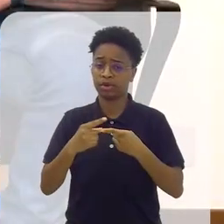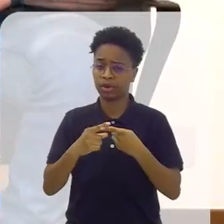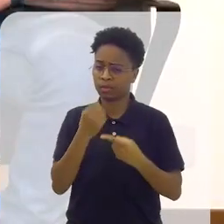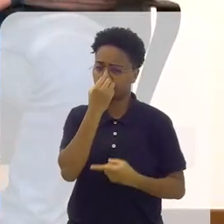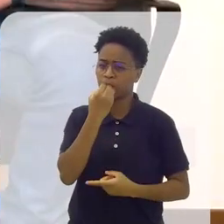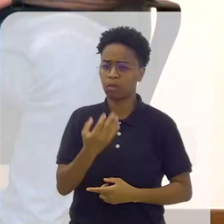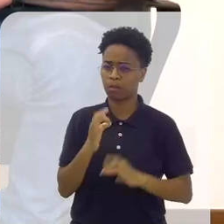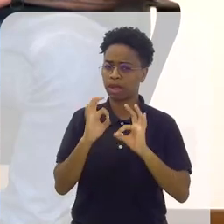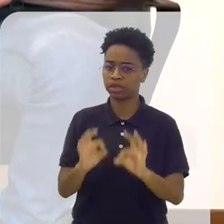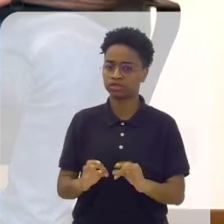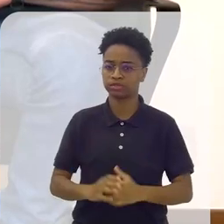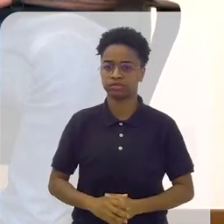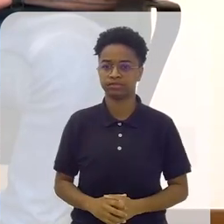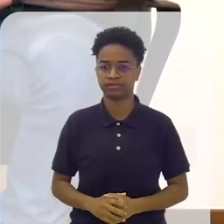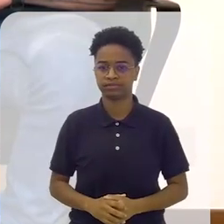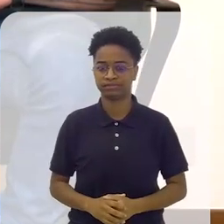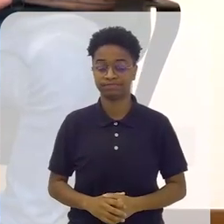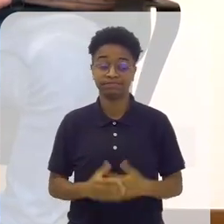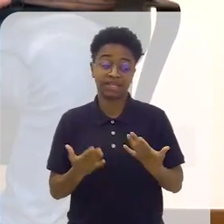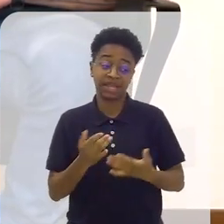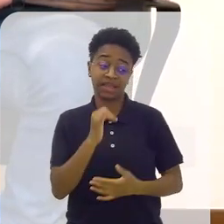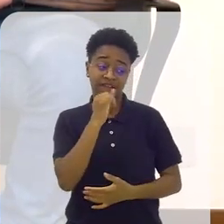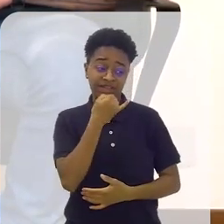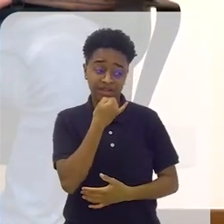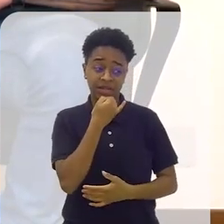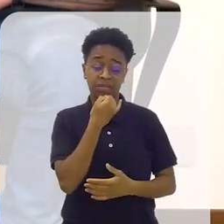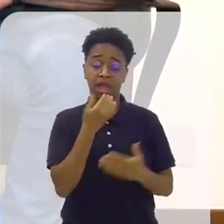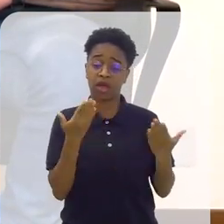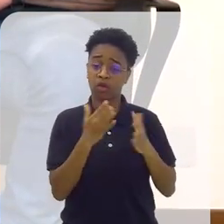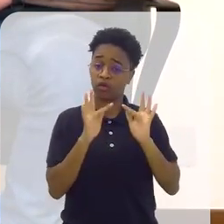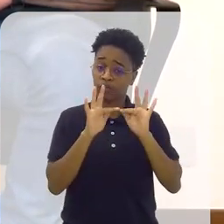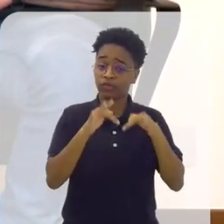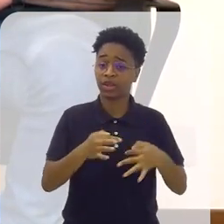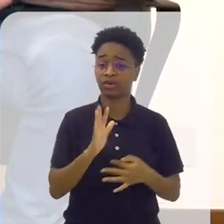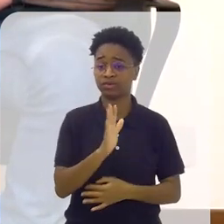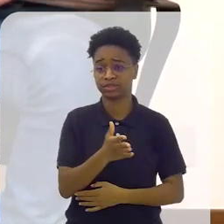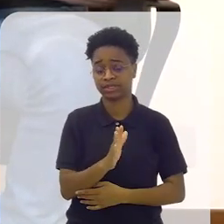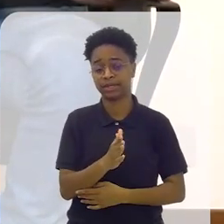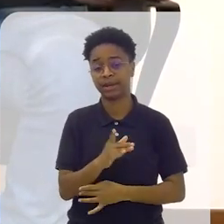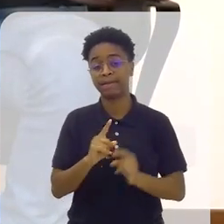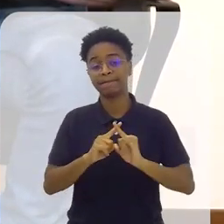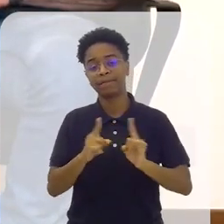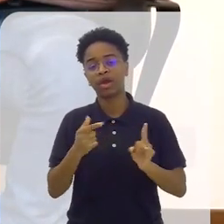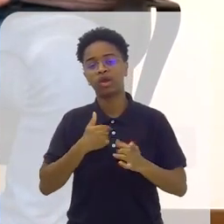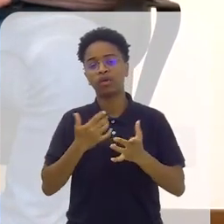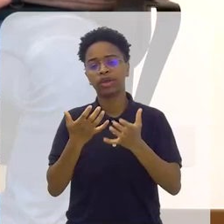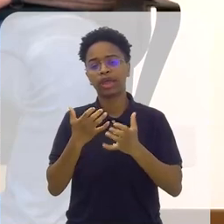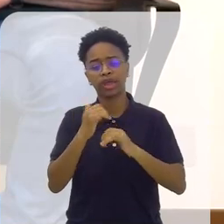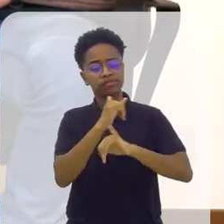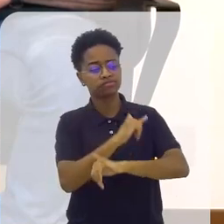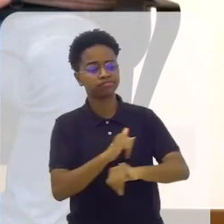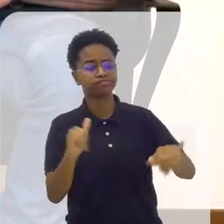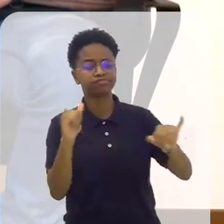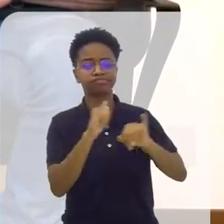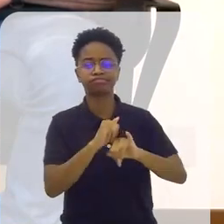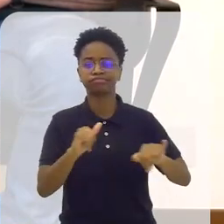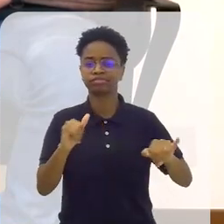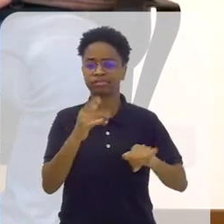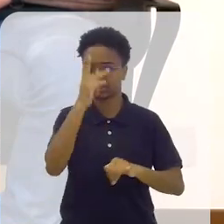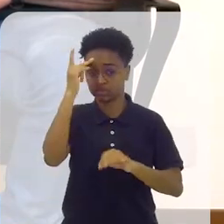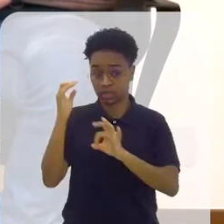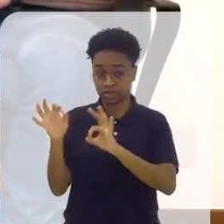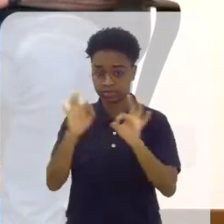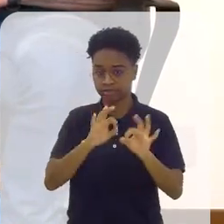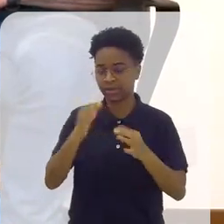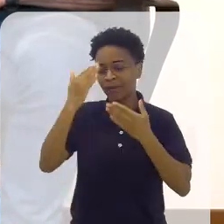vale muito a pena. Vale mesmo. Valentim, infelizmente nosso programa chegou ao fim. Queria que você deixasse uma